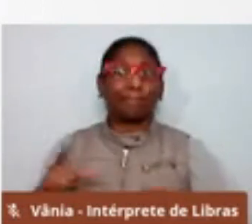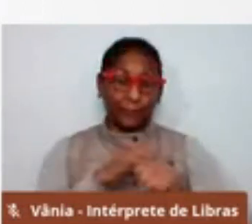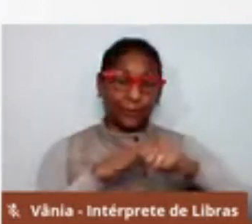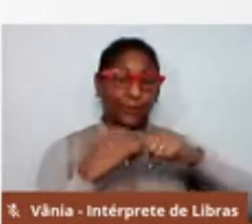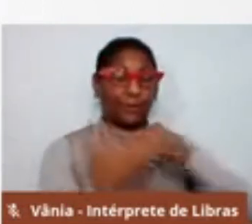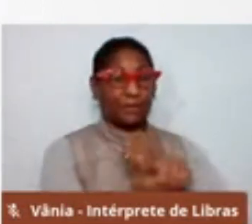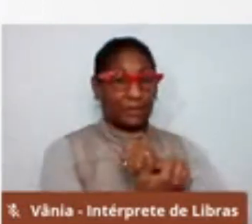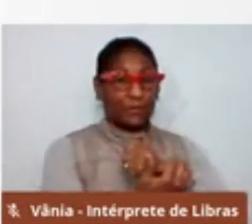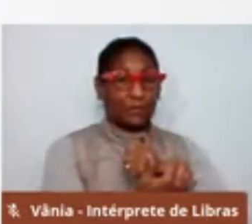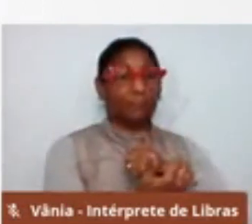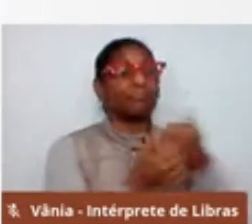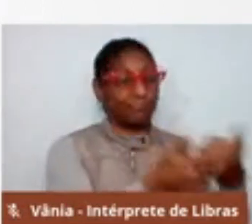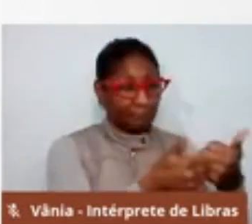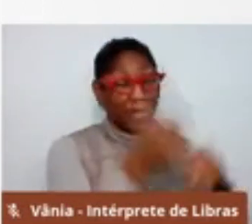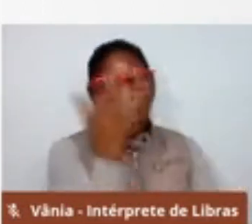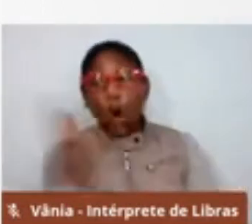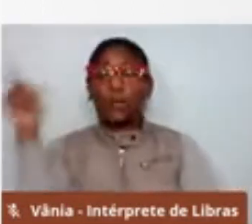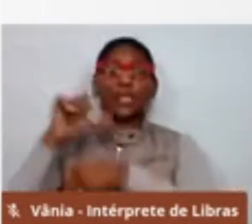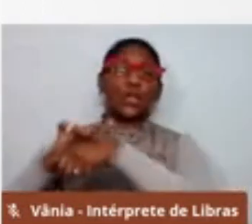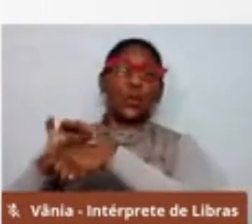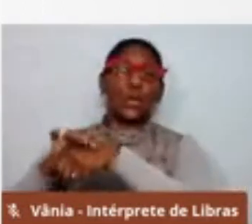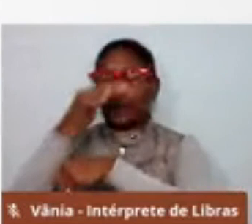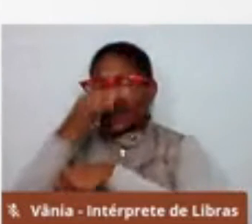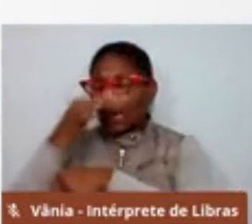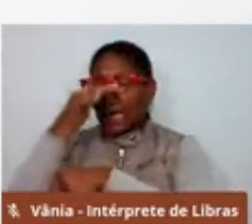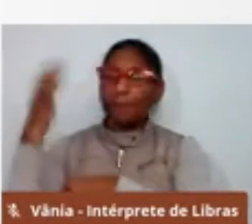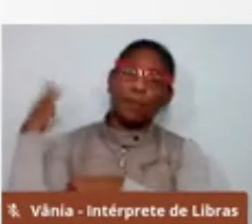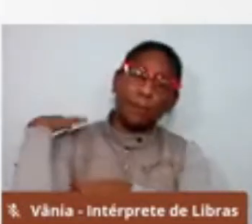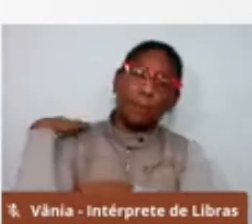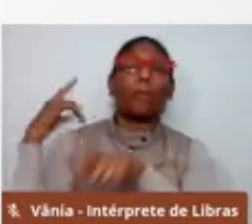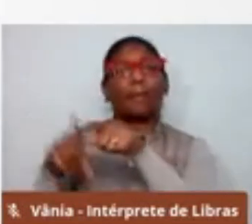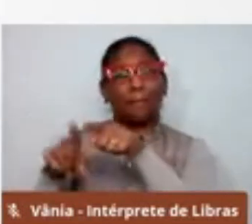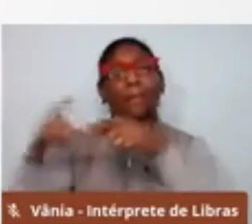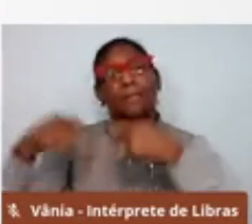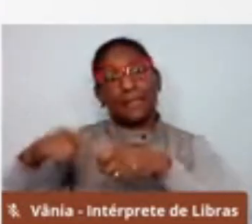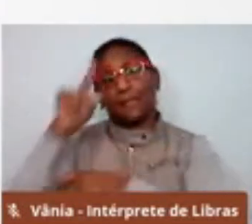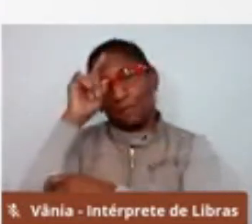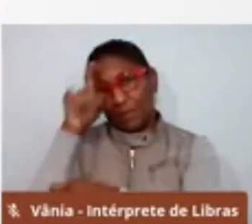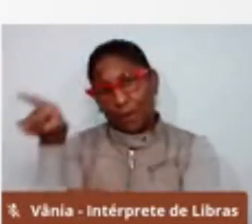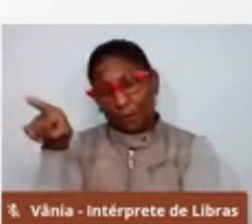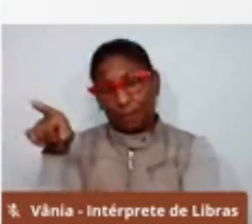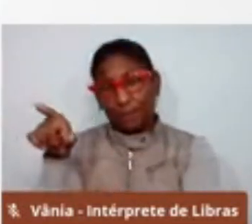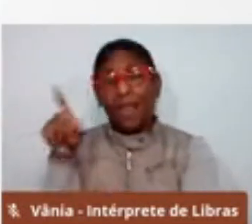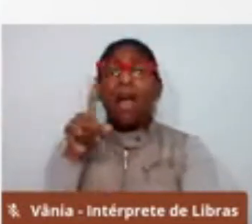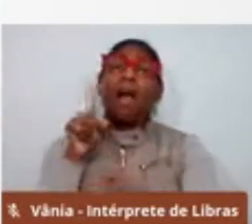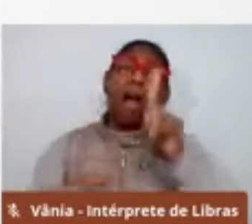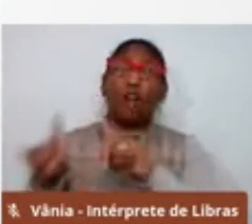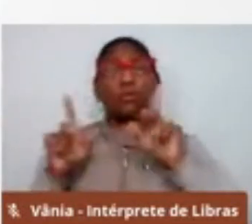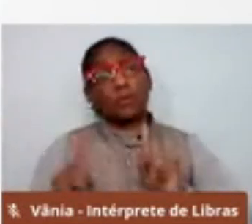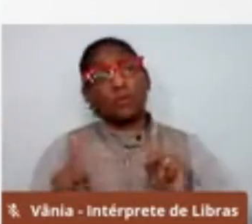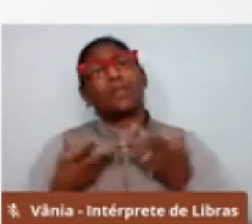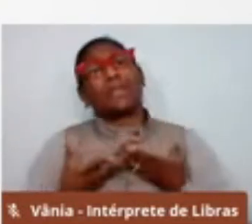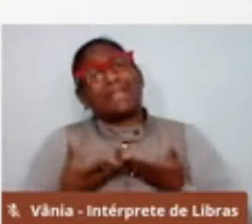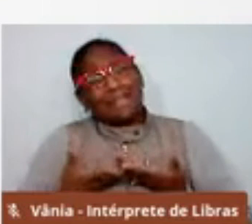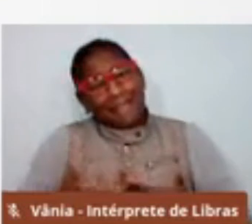para outras síndromes respiratórias também. Então, a gente sabe que as pessoas estão cansadas, a gente sabe que